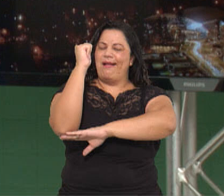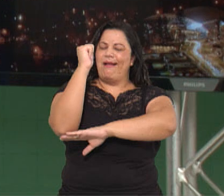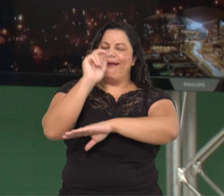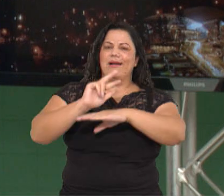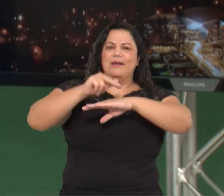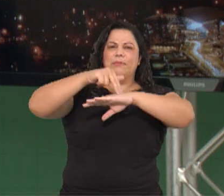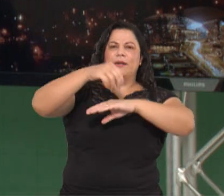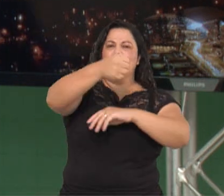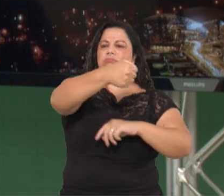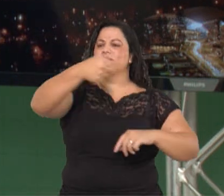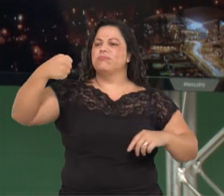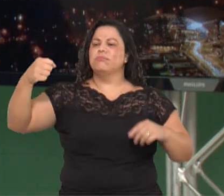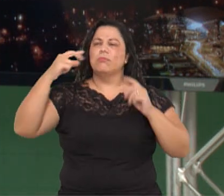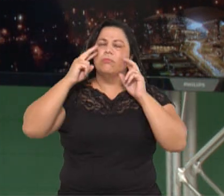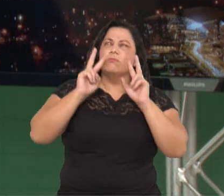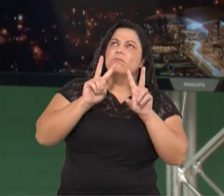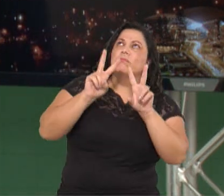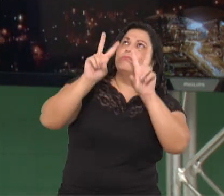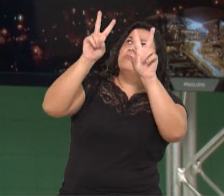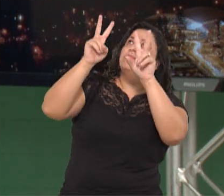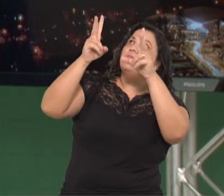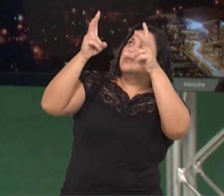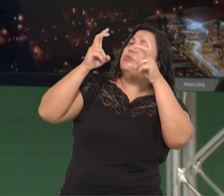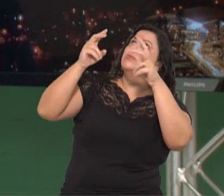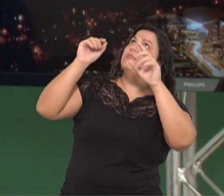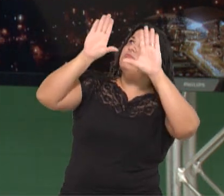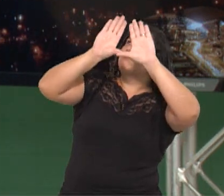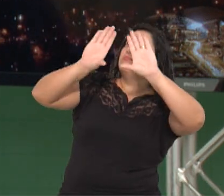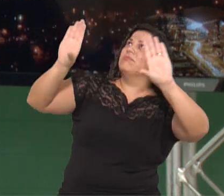porta da casa, o céu? Pode ser o céu de